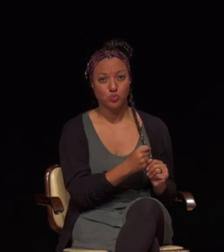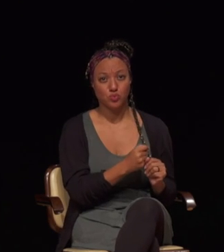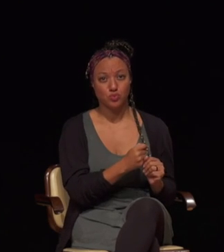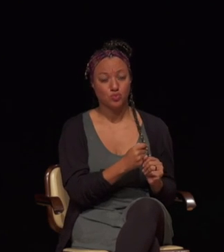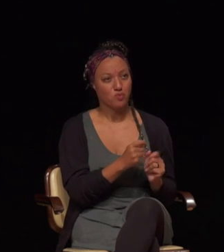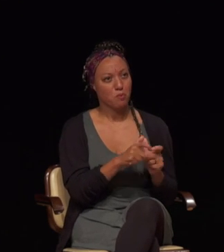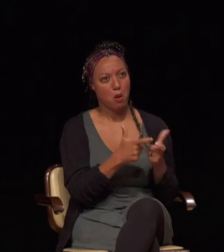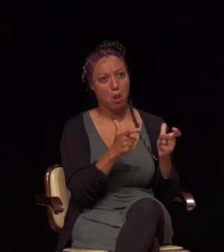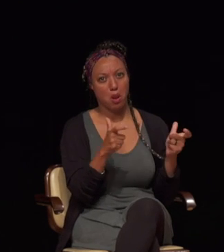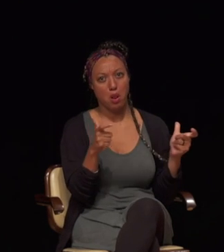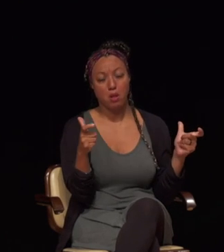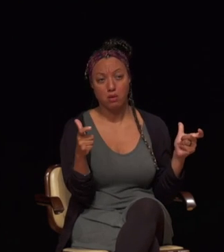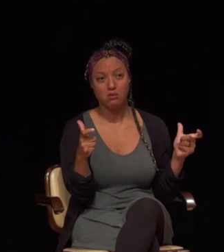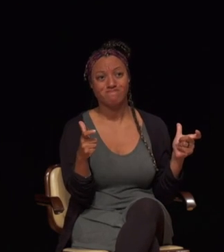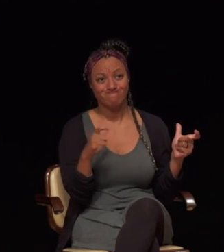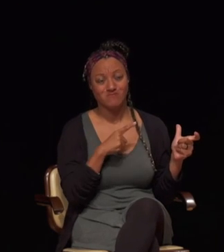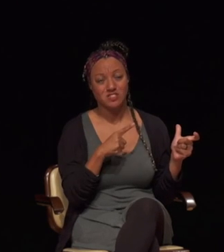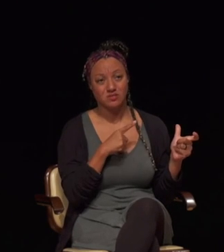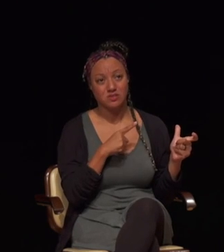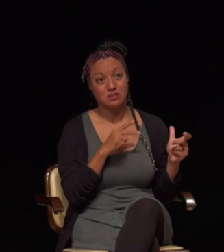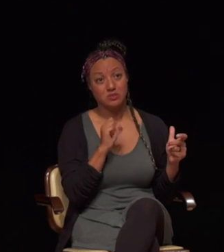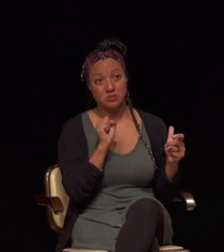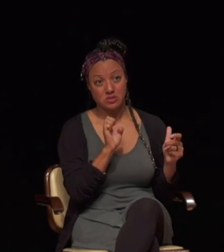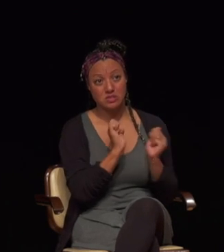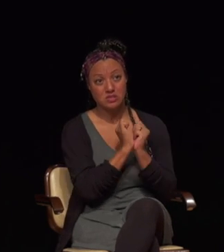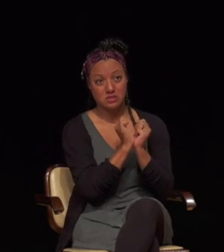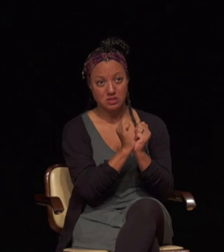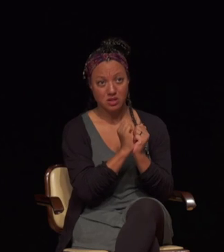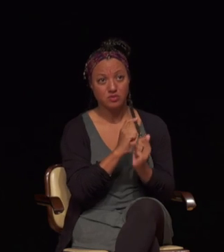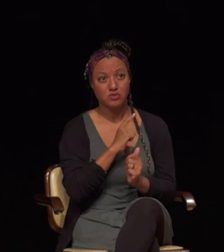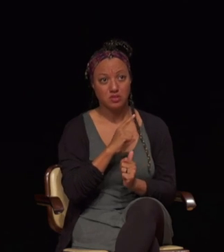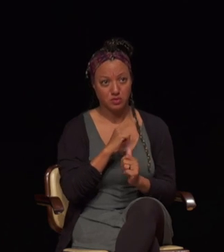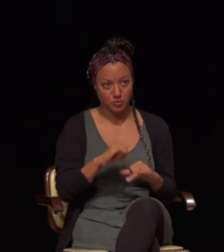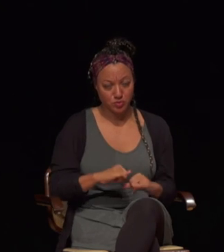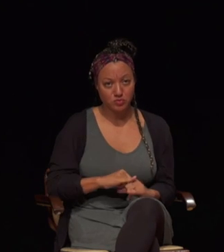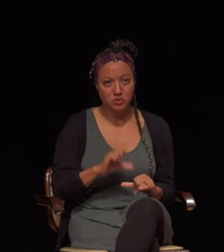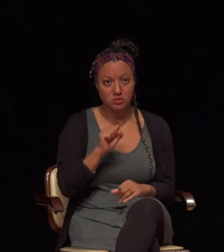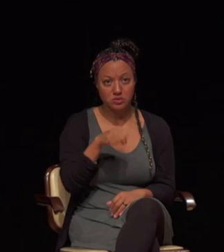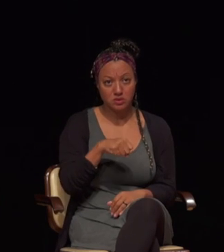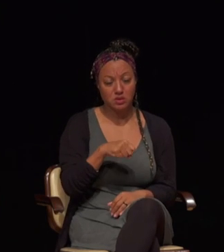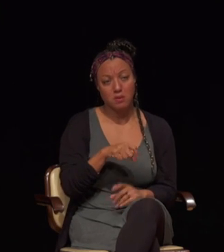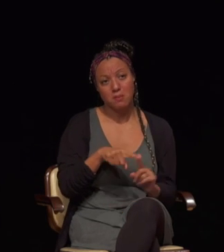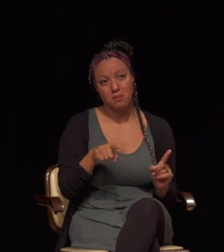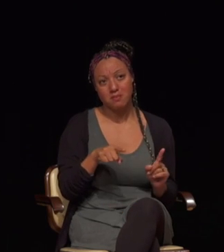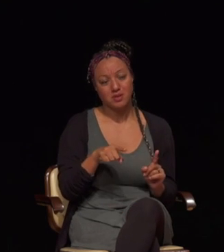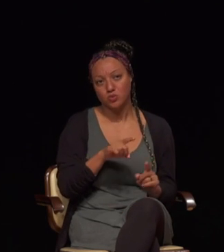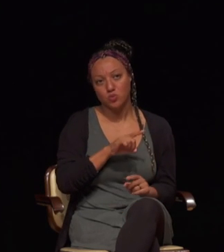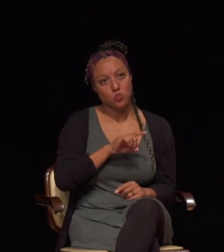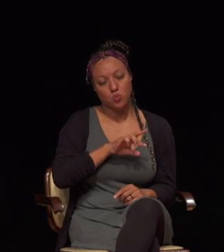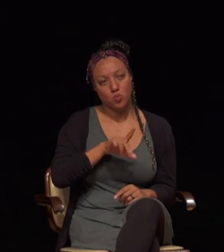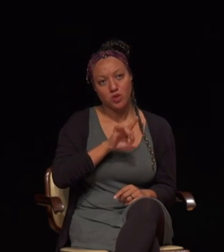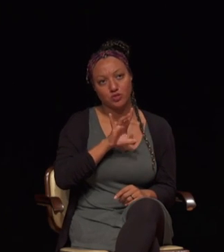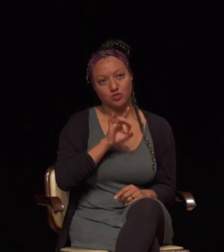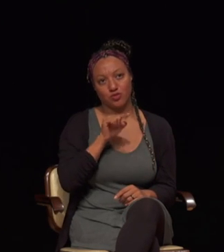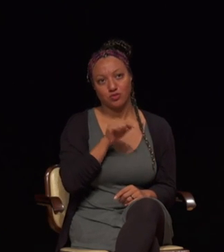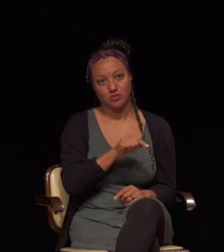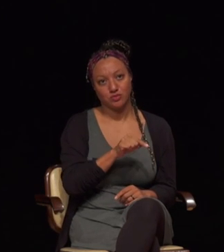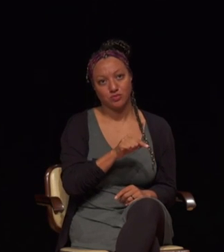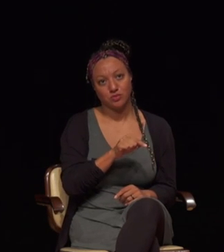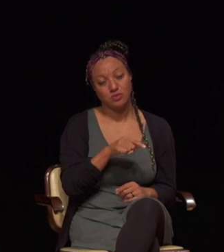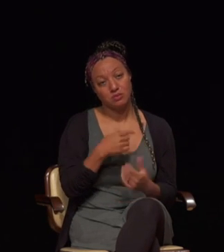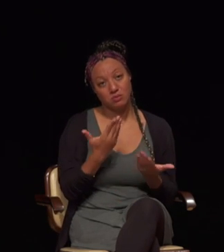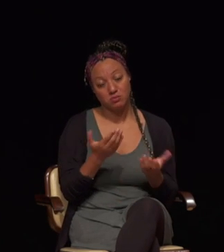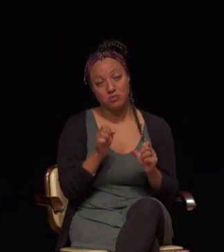volumosos Então se os escravisados foram vítimas Sim eles não foram apenas vítimas e a